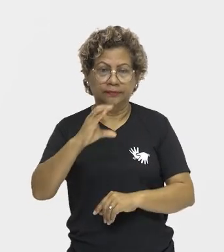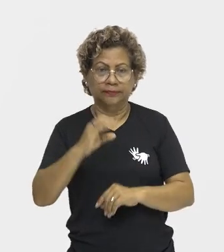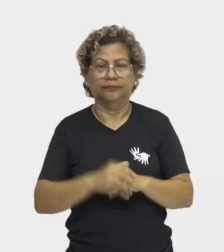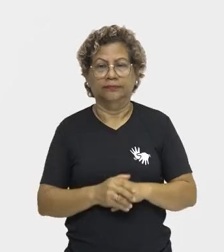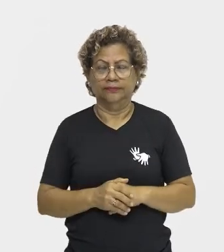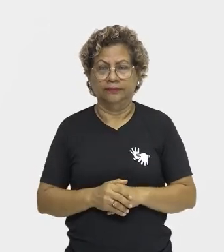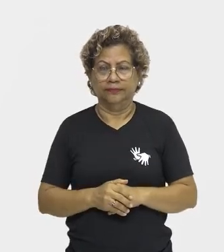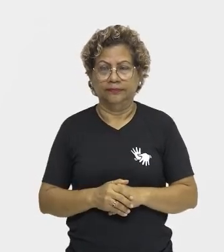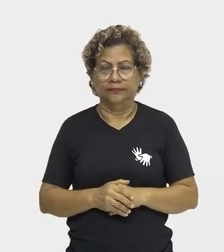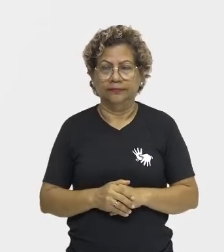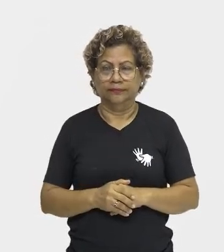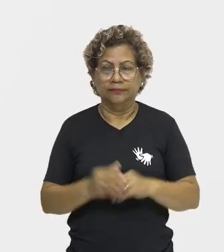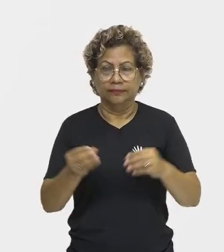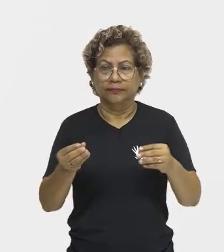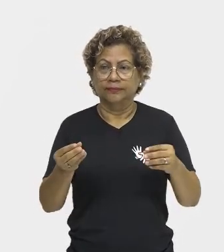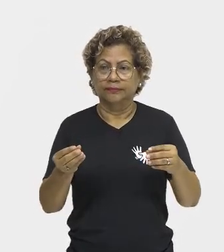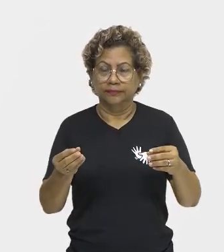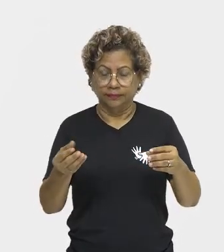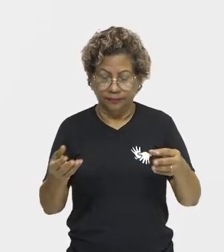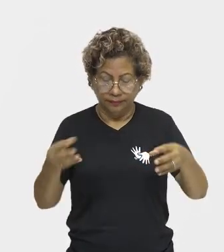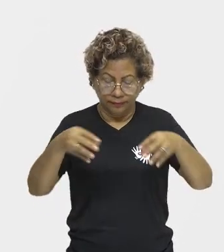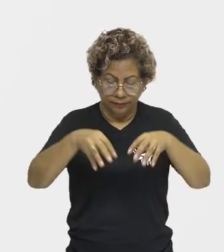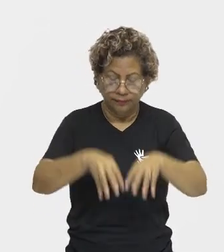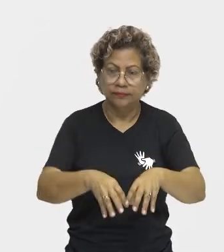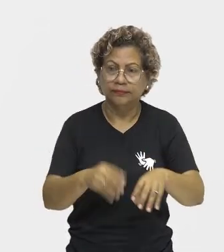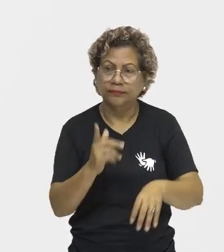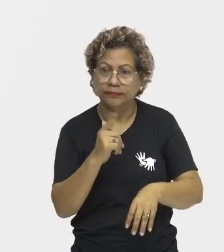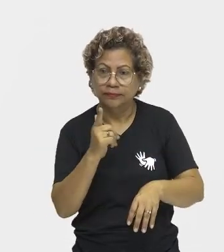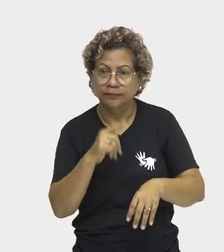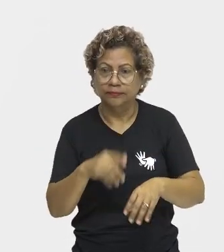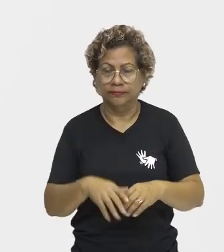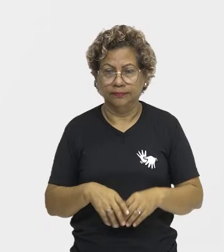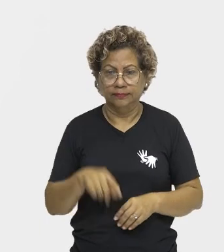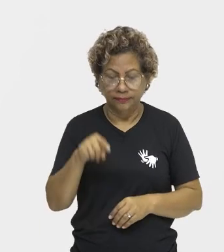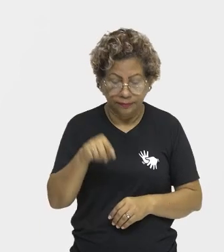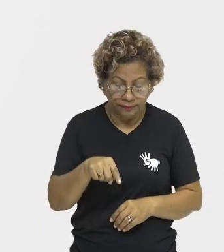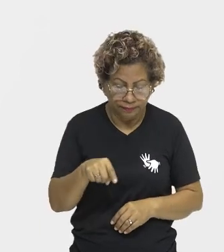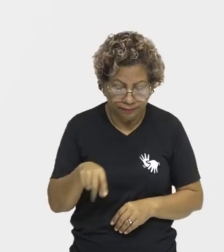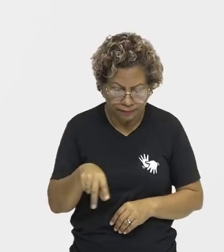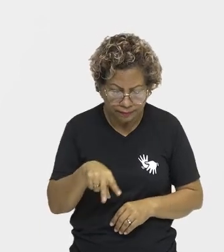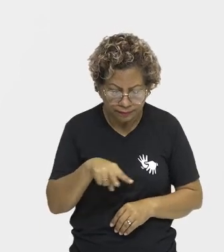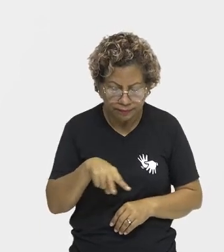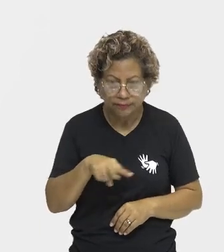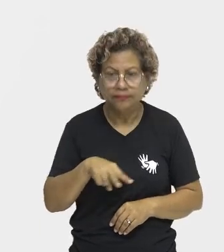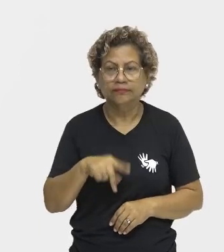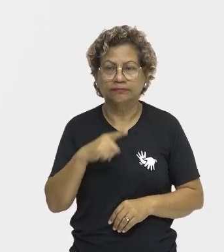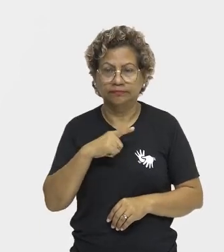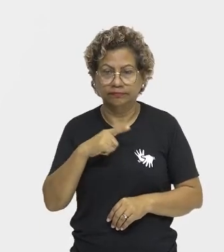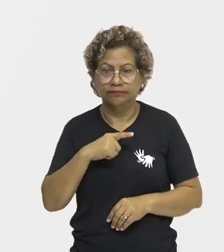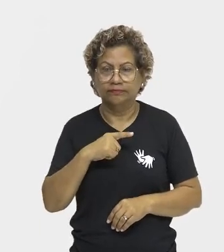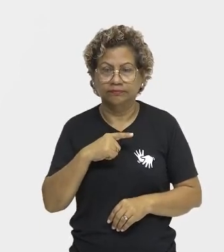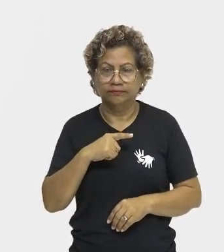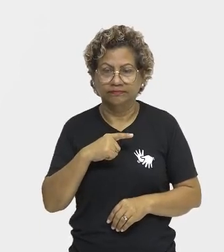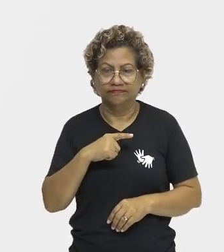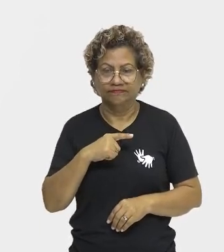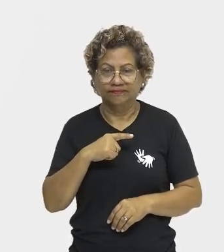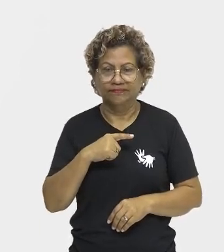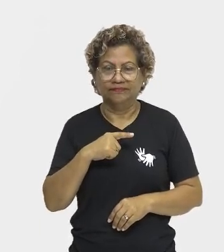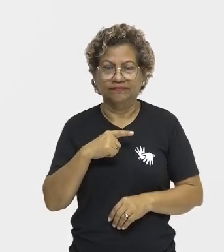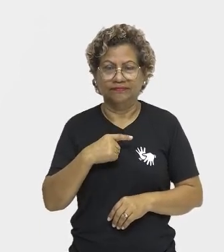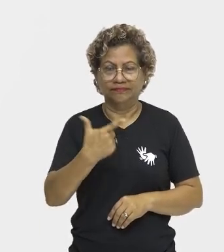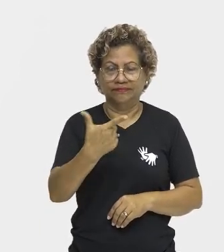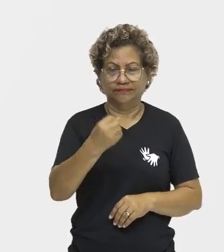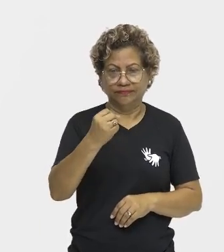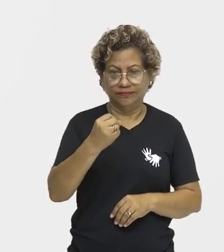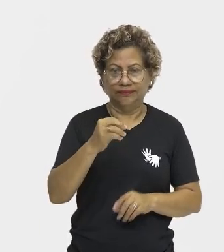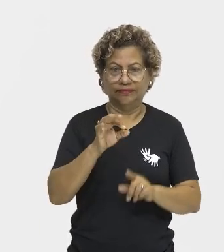um recipiente que contém 200 gramas de água, inicialmente a 20 graus Celsius. Sabendo que essa